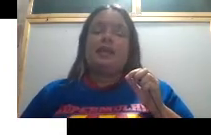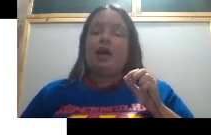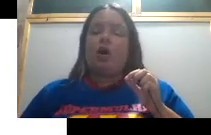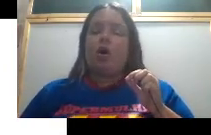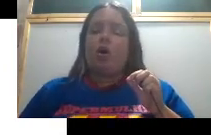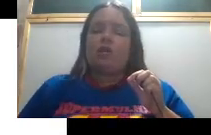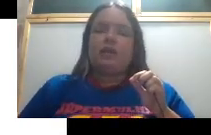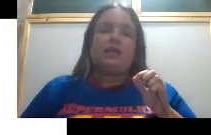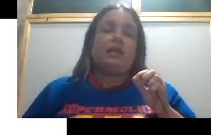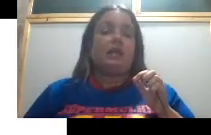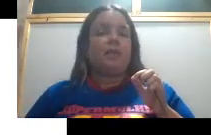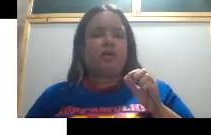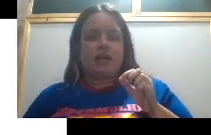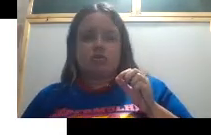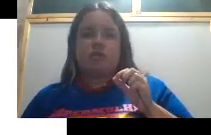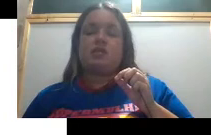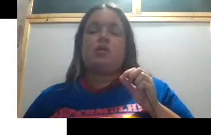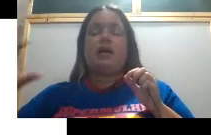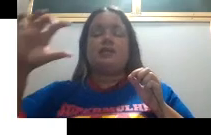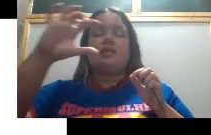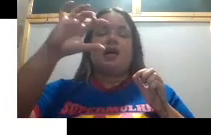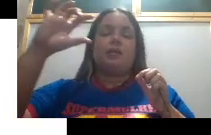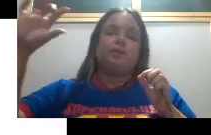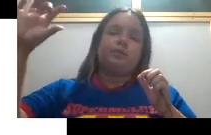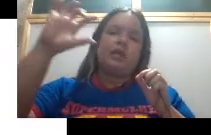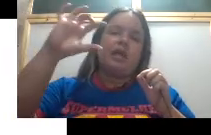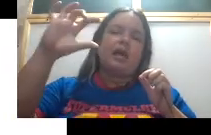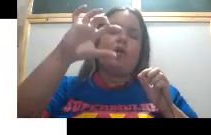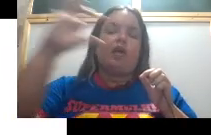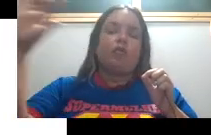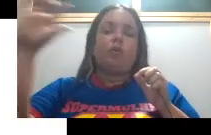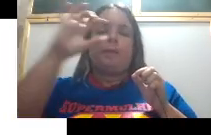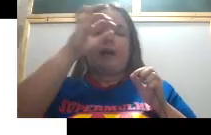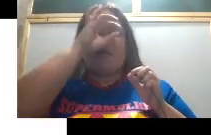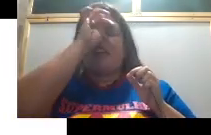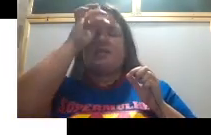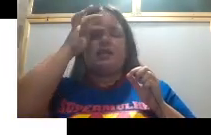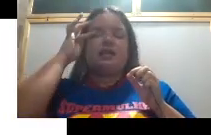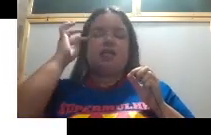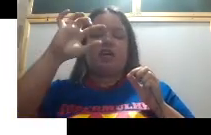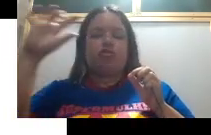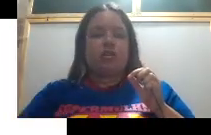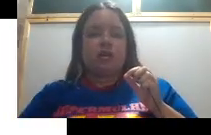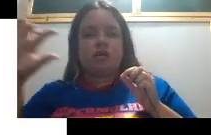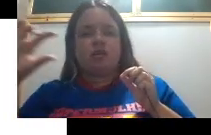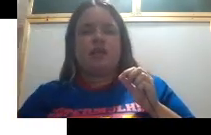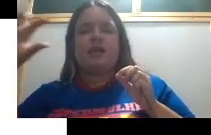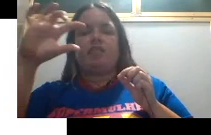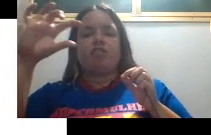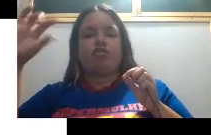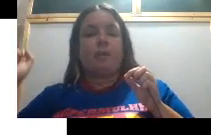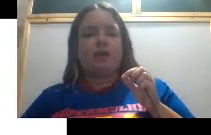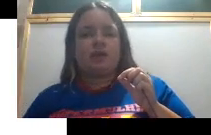lembra da nossa bandeira Ordem e Progresso mas são essa a frase que tem na faixinha